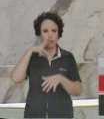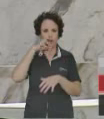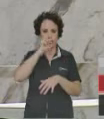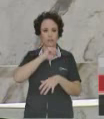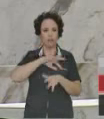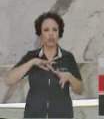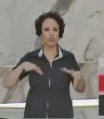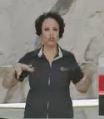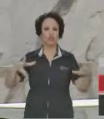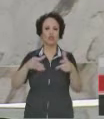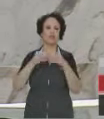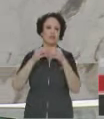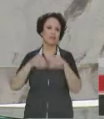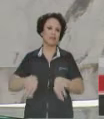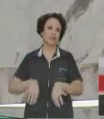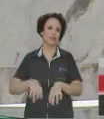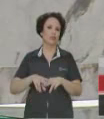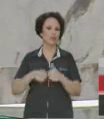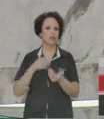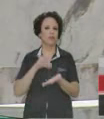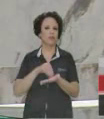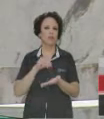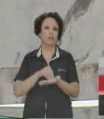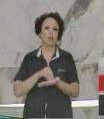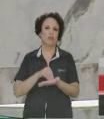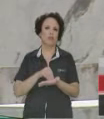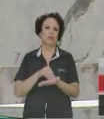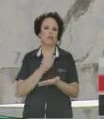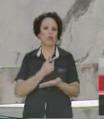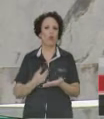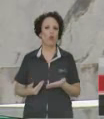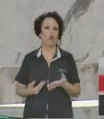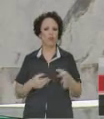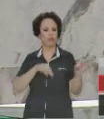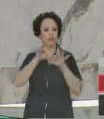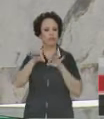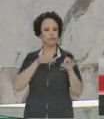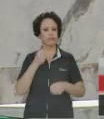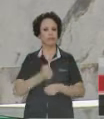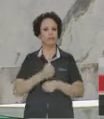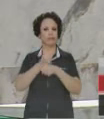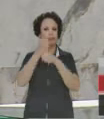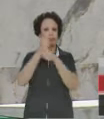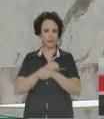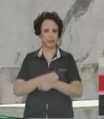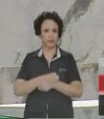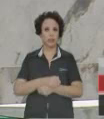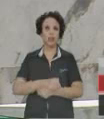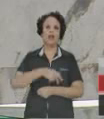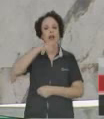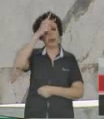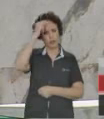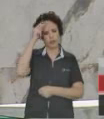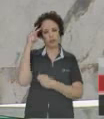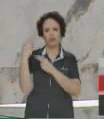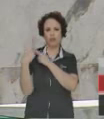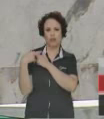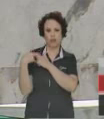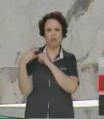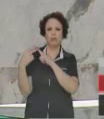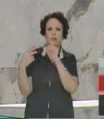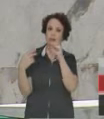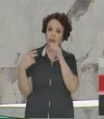prejudicados por conta da ausência do poder do estado ali a prefeitura tem sua responsabilidade sim mas a obra é